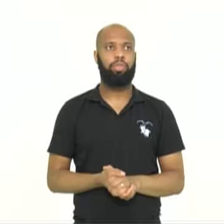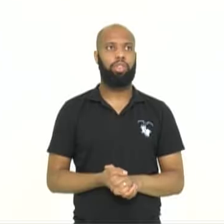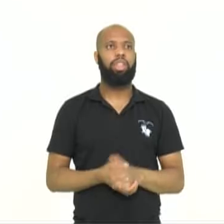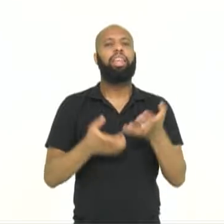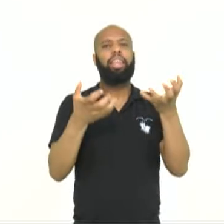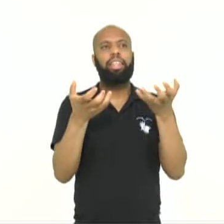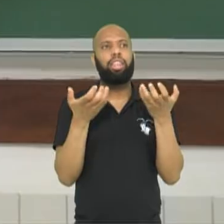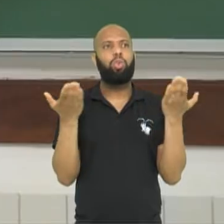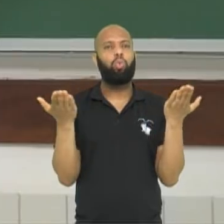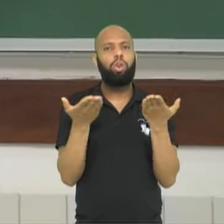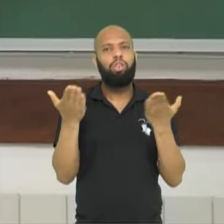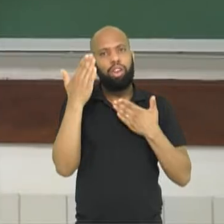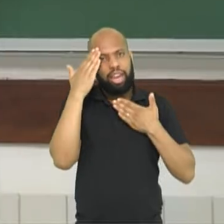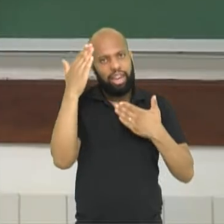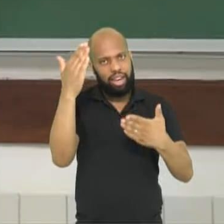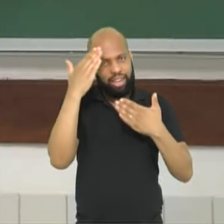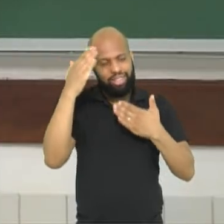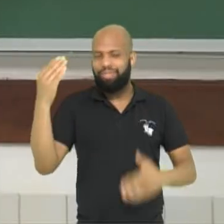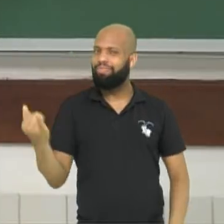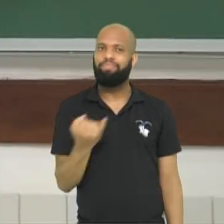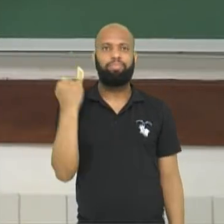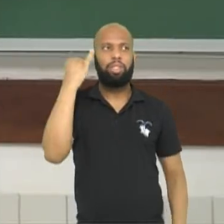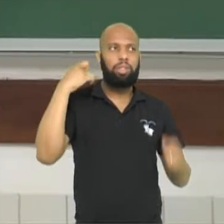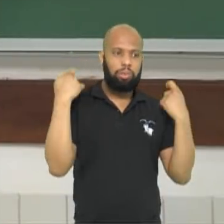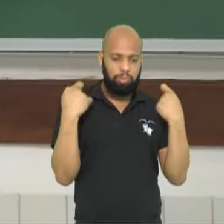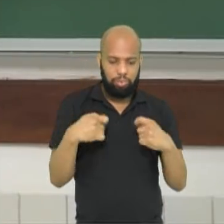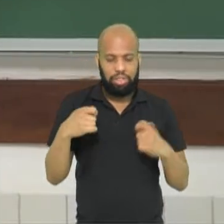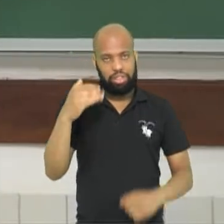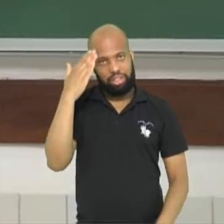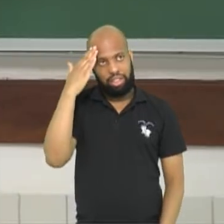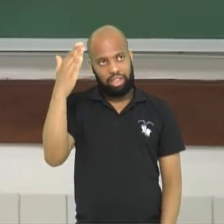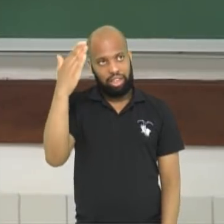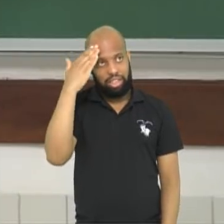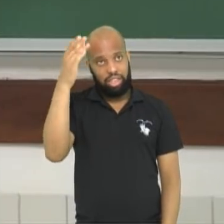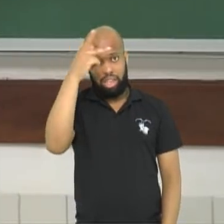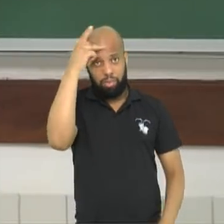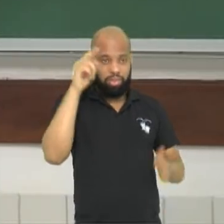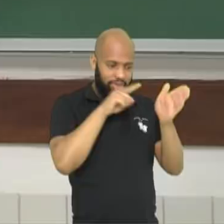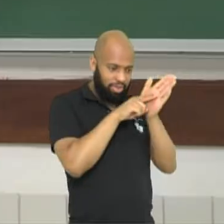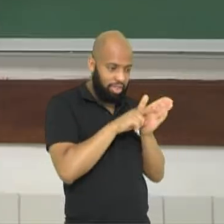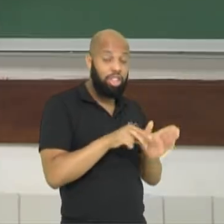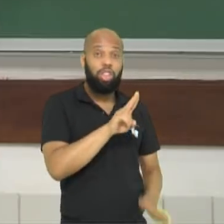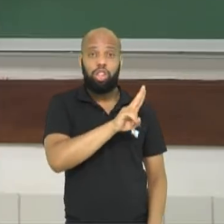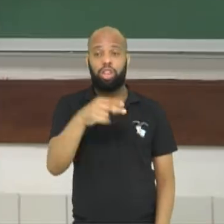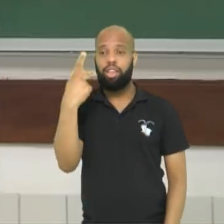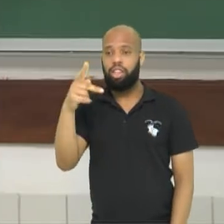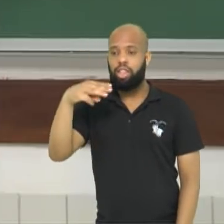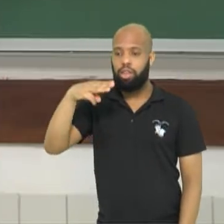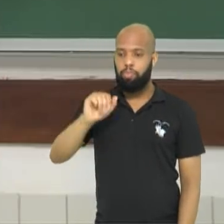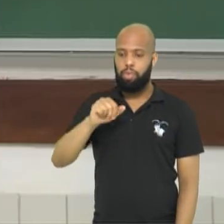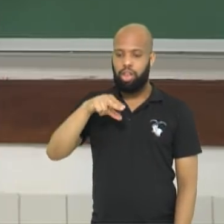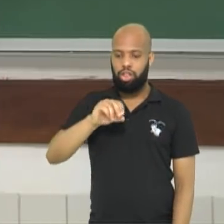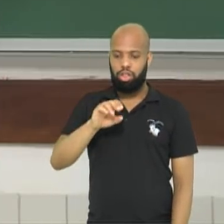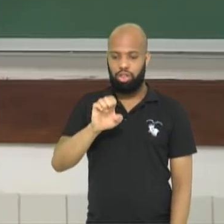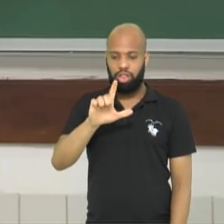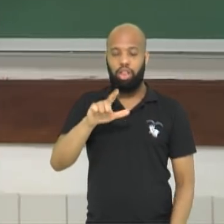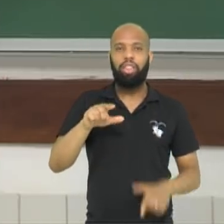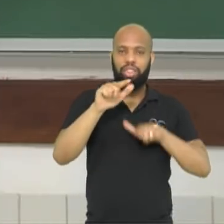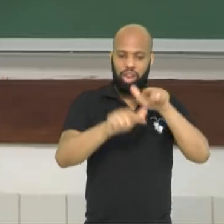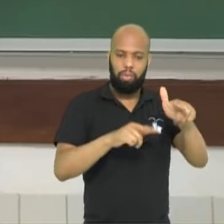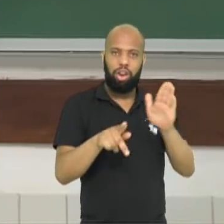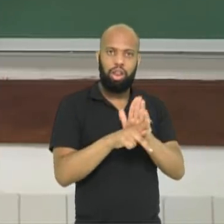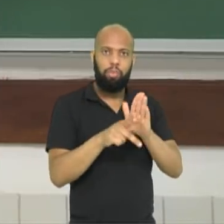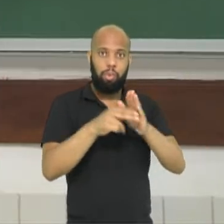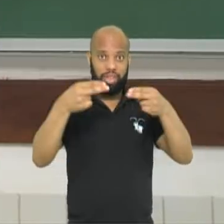fazer um agradecimento, não posso deixar de agradecer aqui ao historiador Manuel César Santos, que trabalha no setor histórico da Sanepar, que